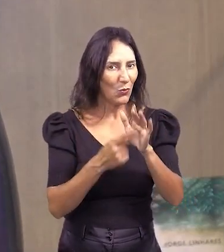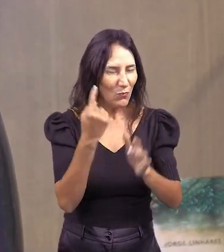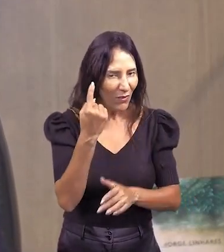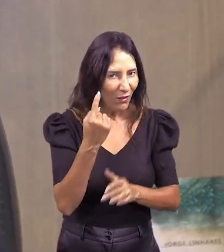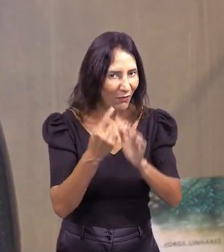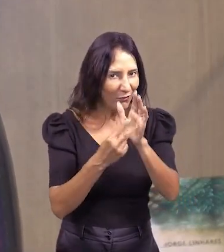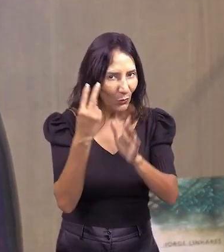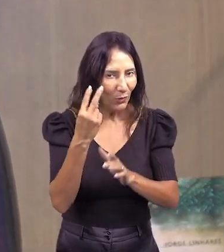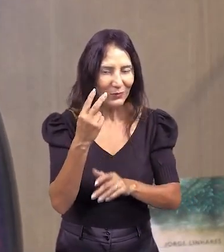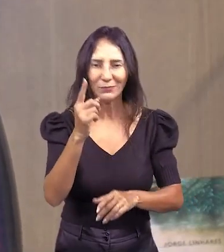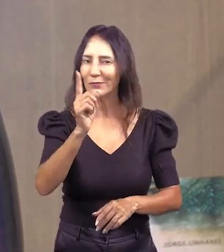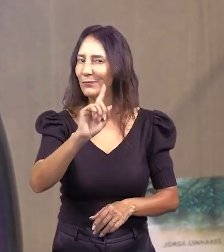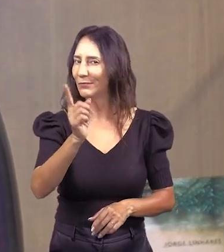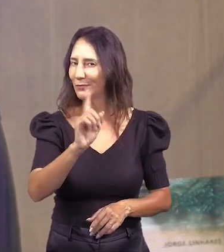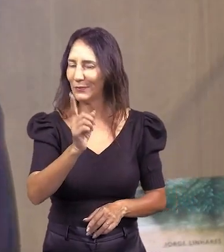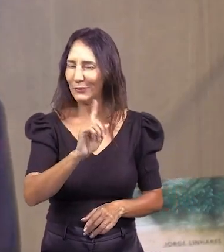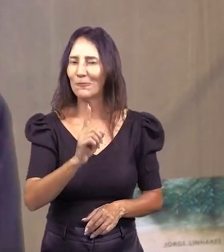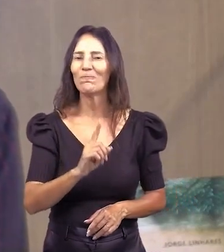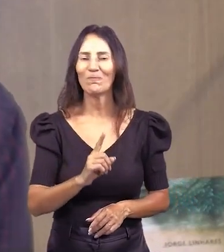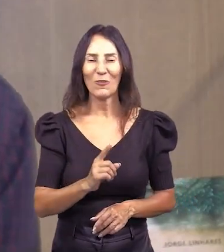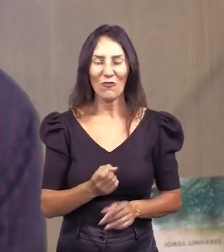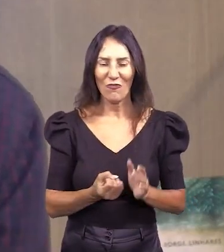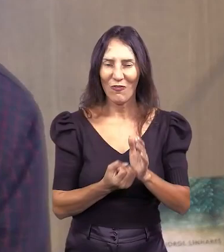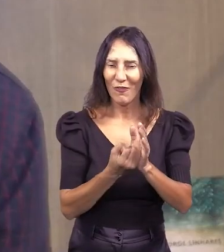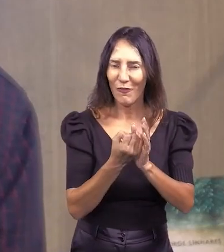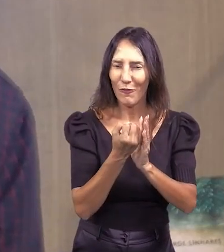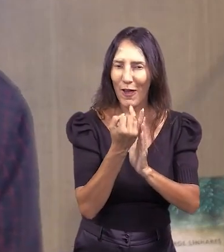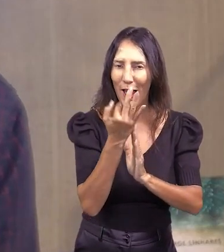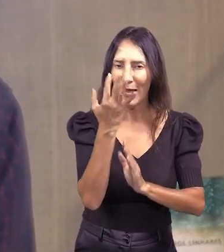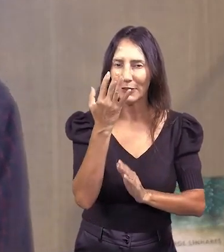vezes que eu escapei